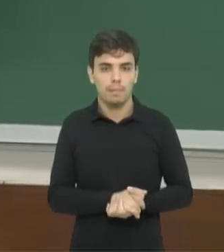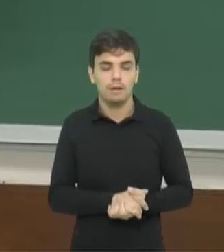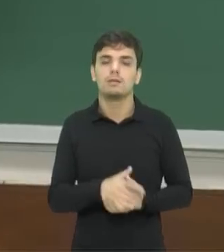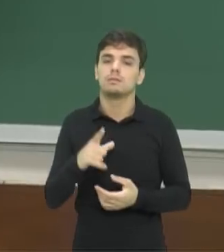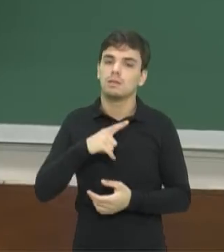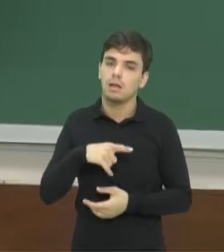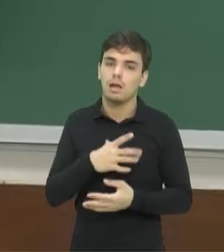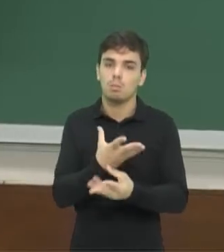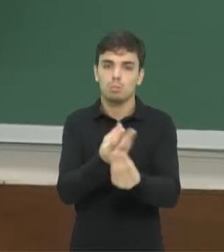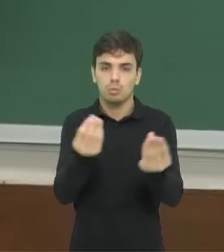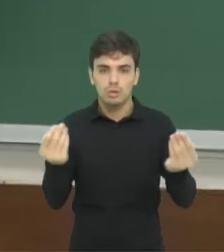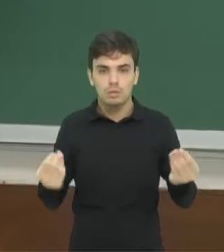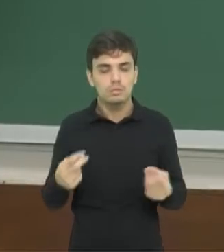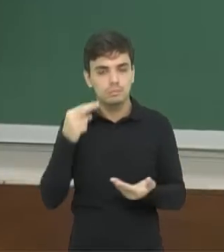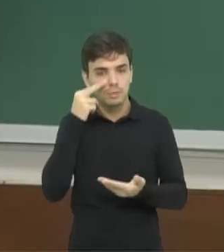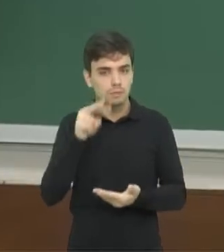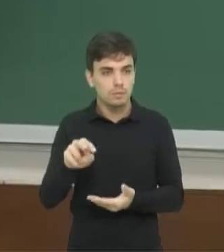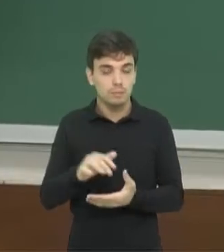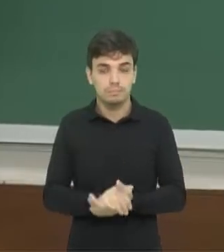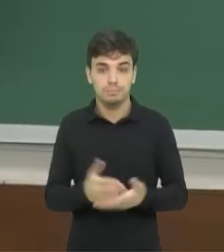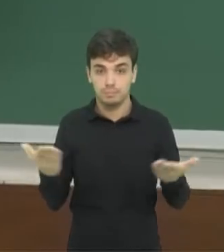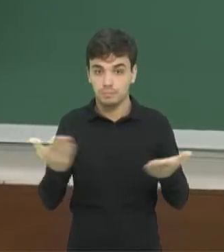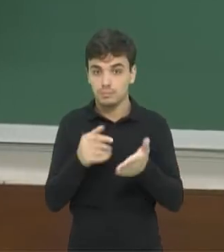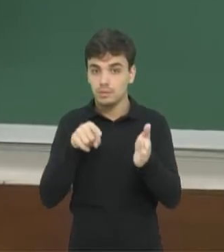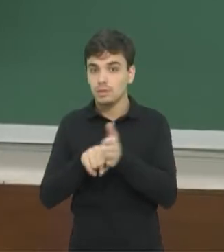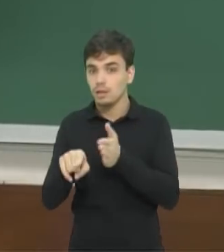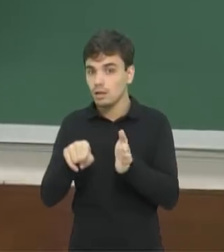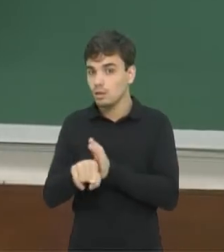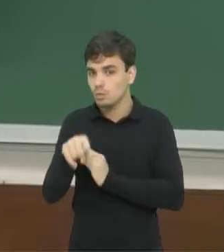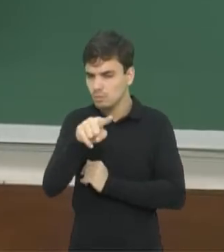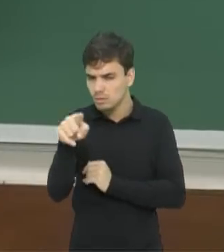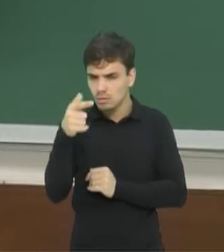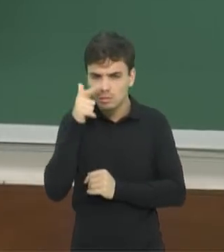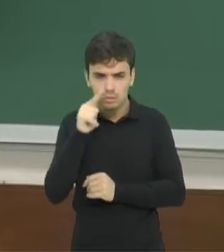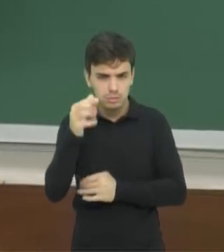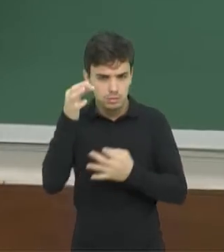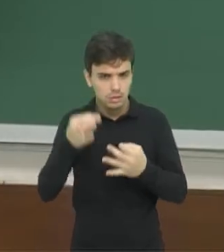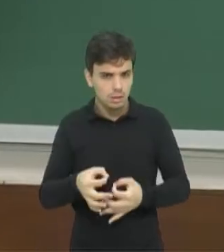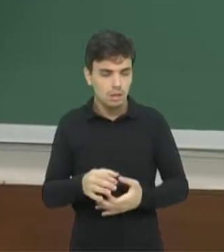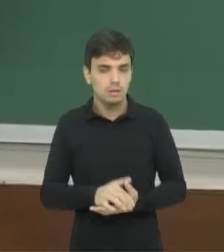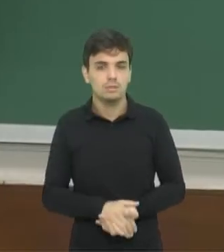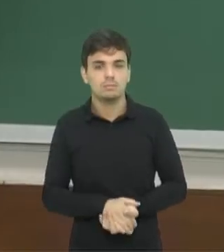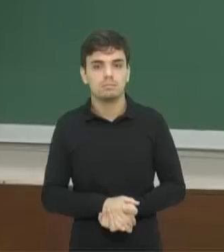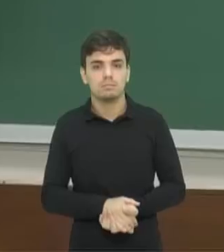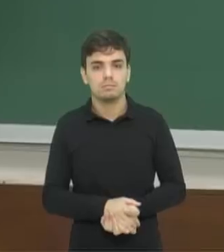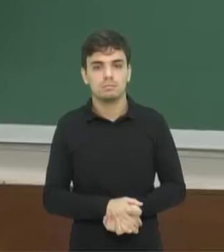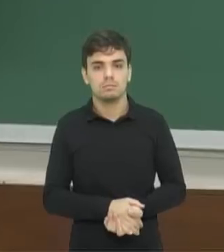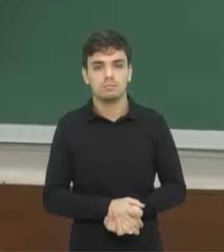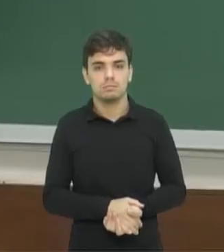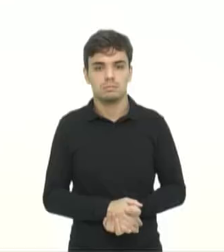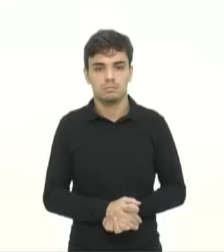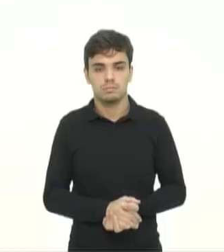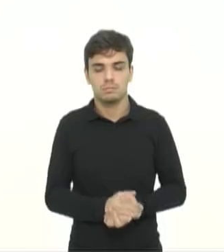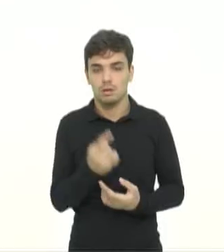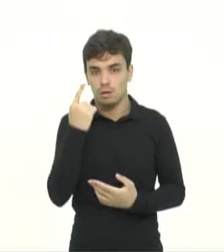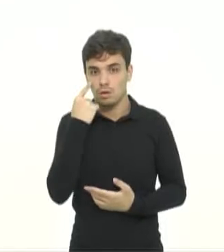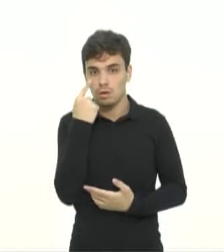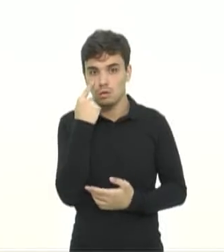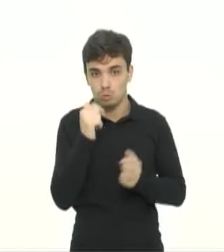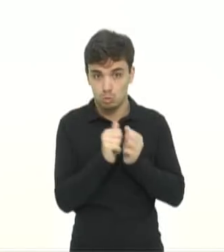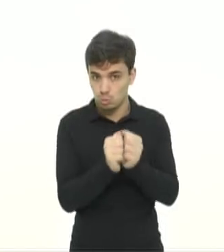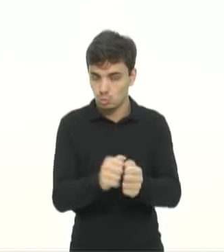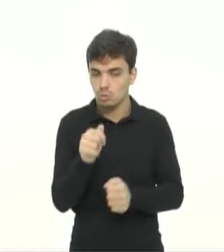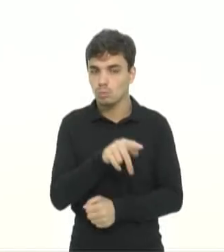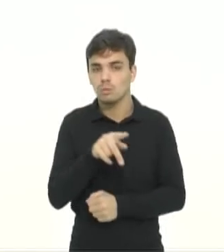mais coisa para ver. Um quiz agora, gente. Será que vocês vão conseguir acertar essas questões aqui? Essa questão? Olha só, com a prof,